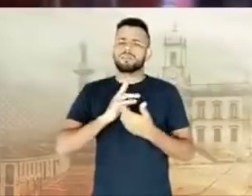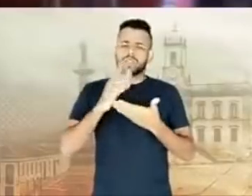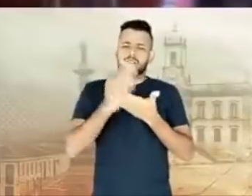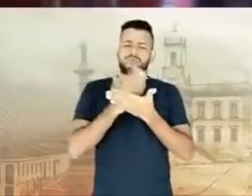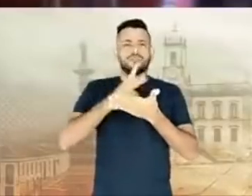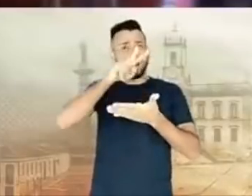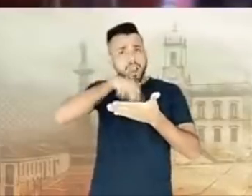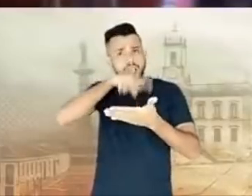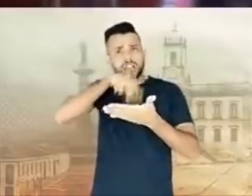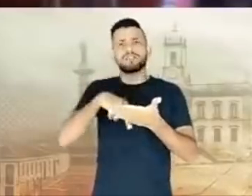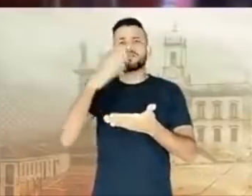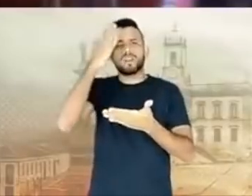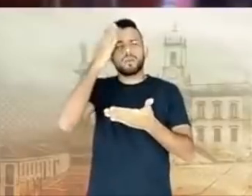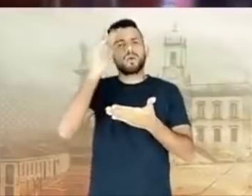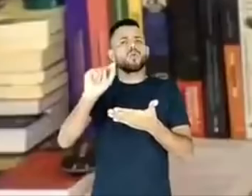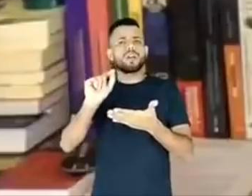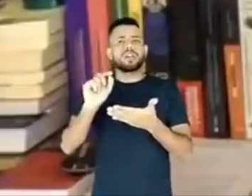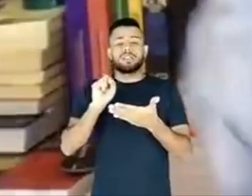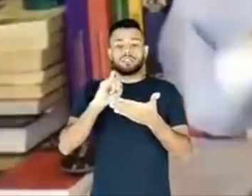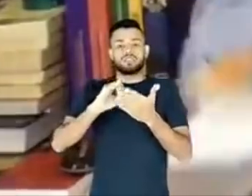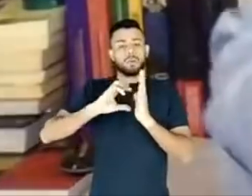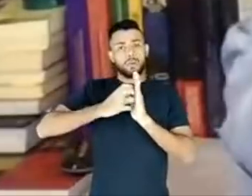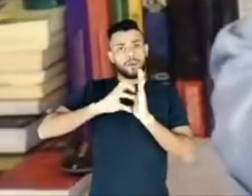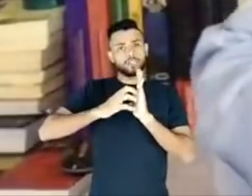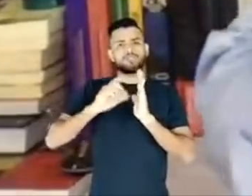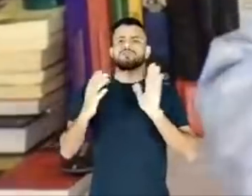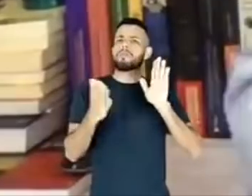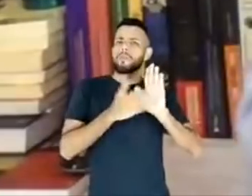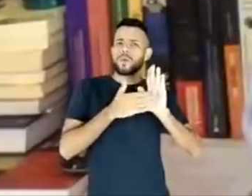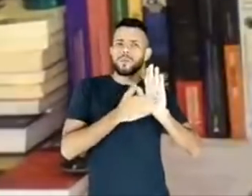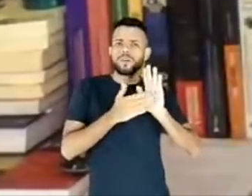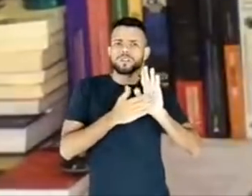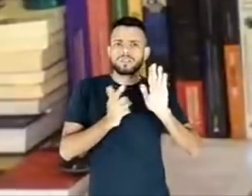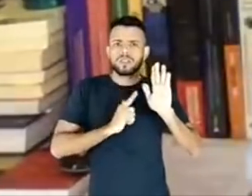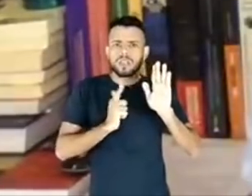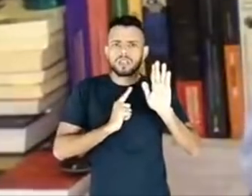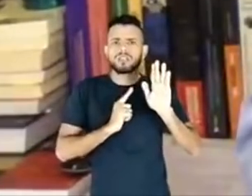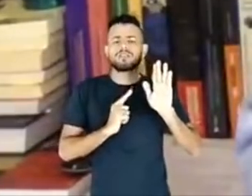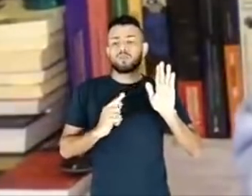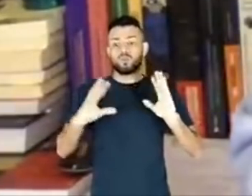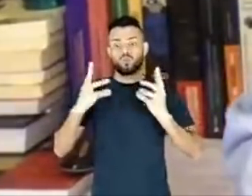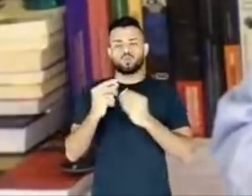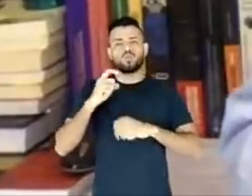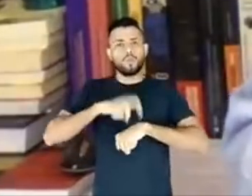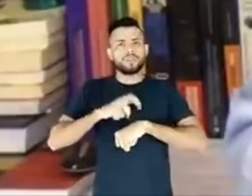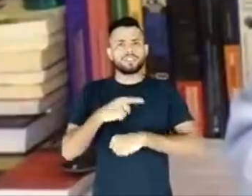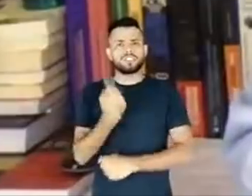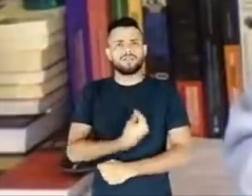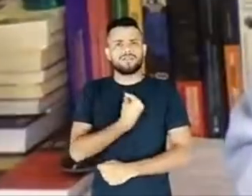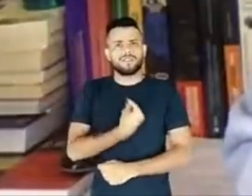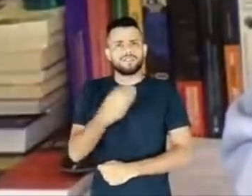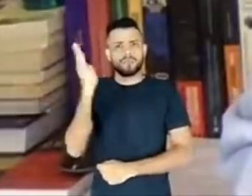que se tem um partido que tem proposta para a situação que estamos passando hoje no Brasil, é o PT. E,